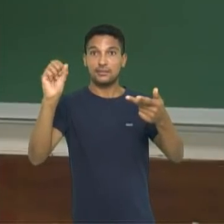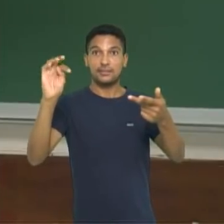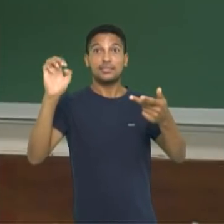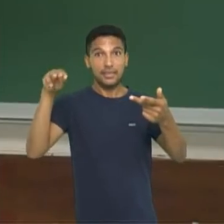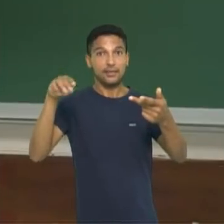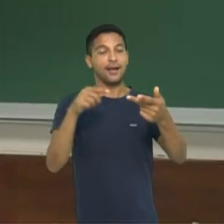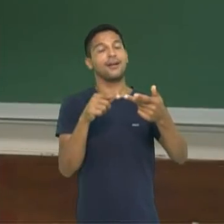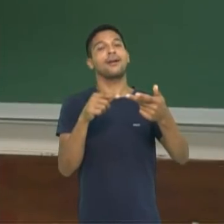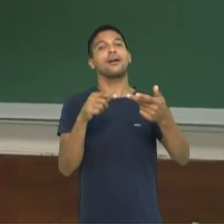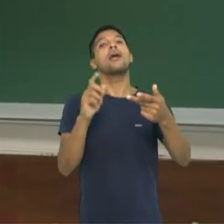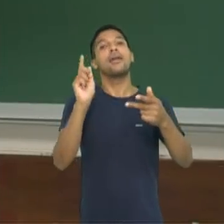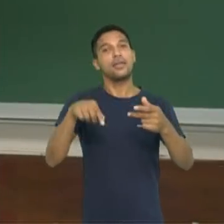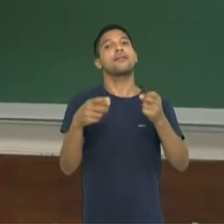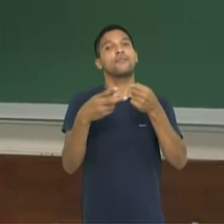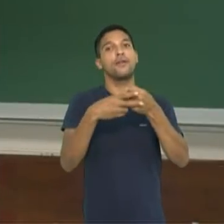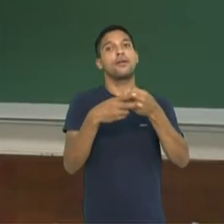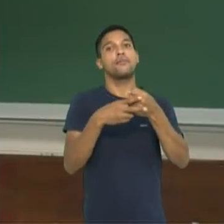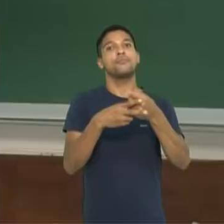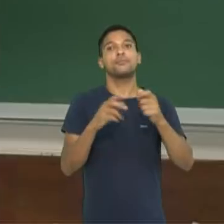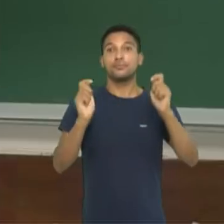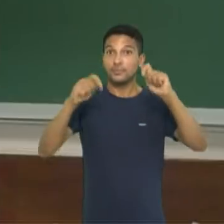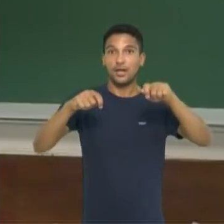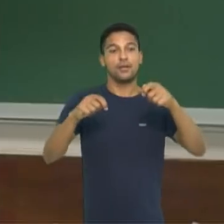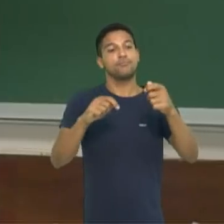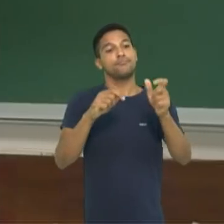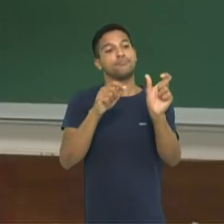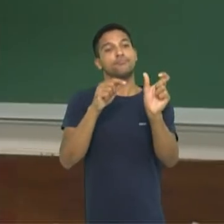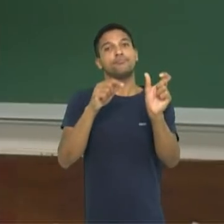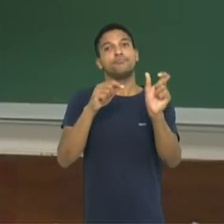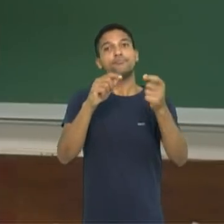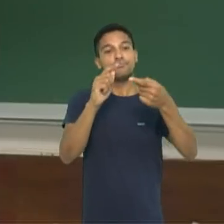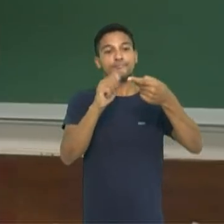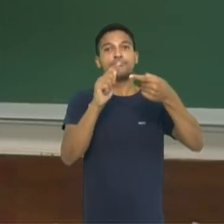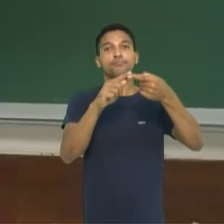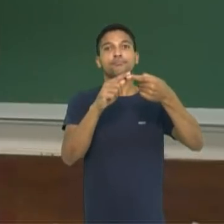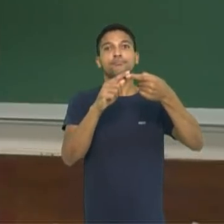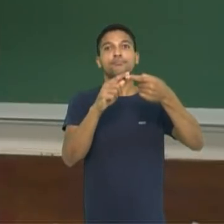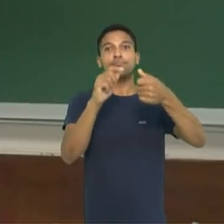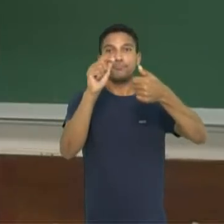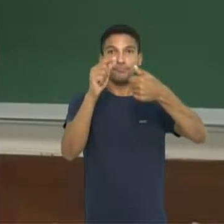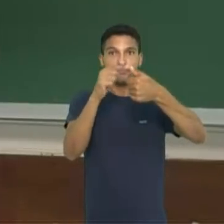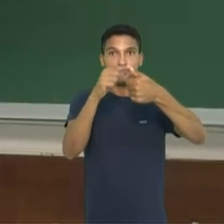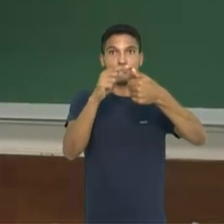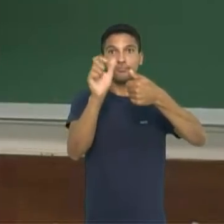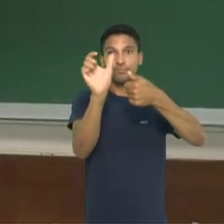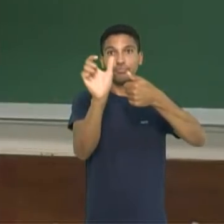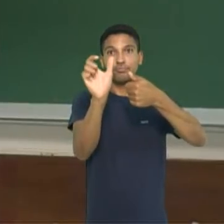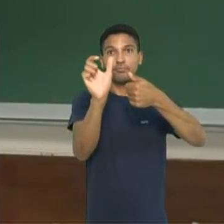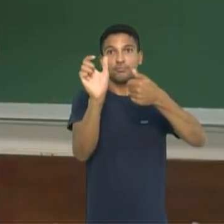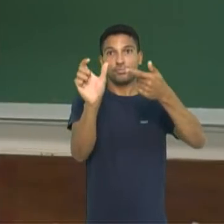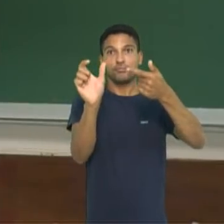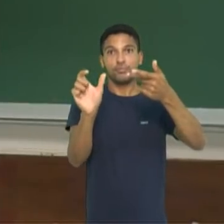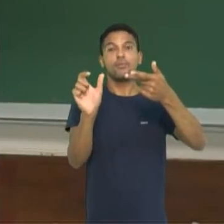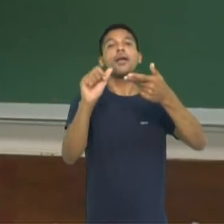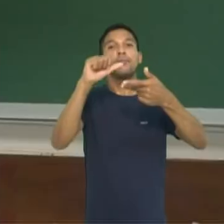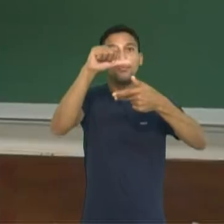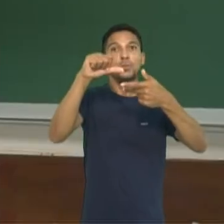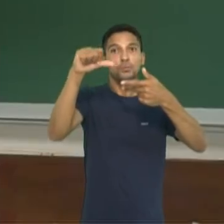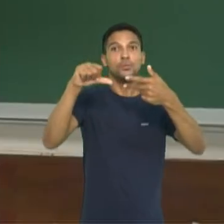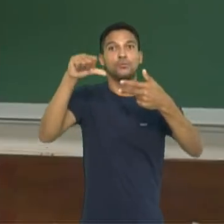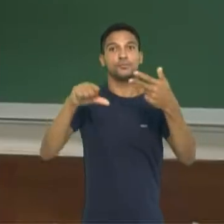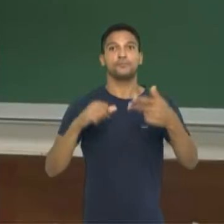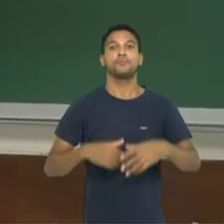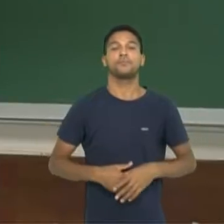tem aqueles desinência, número pessoal que termina em irei, irás, né? Então, eu estudarei, tu estudarás,